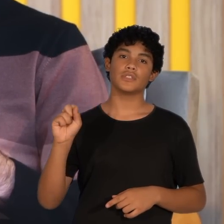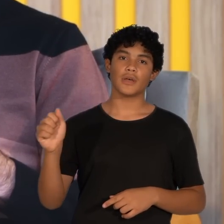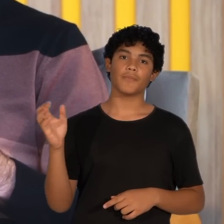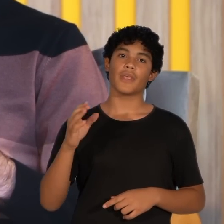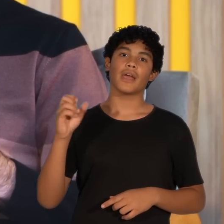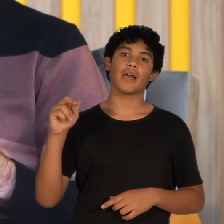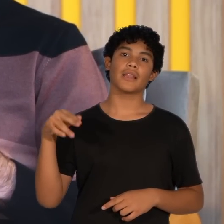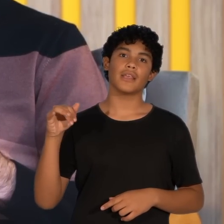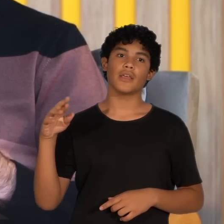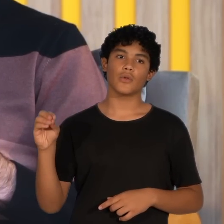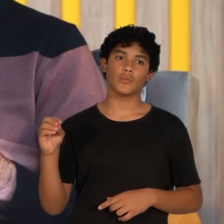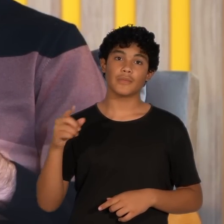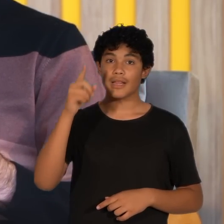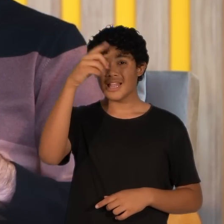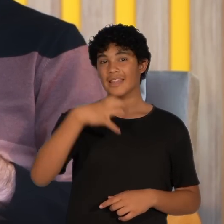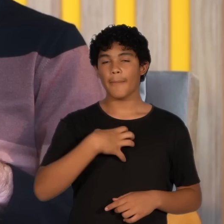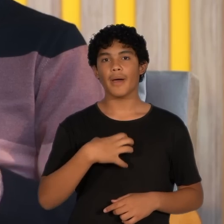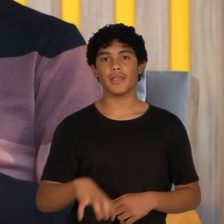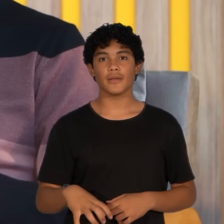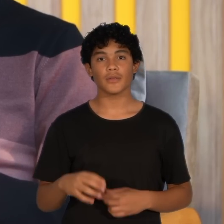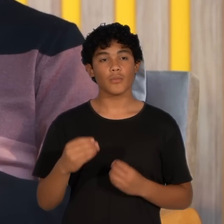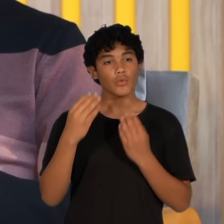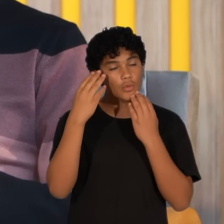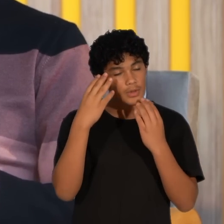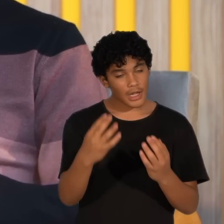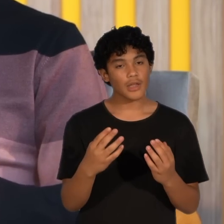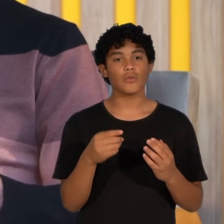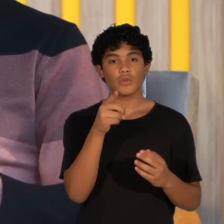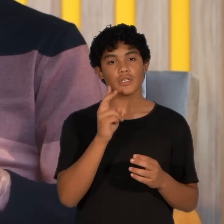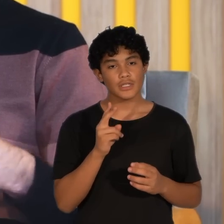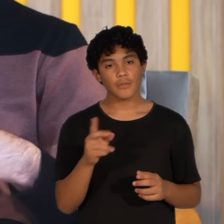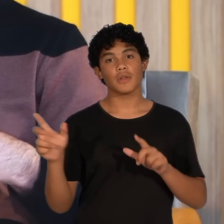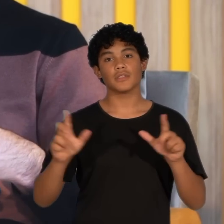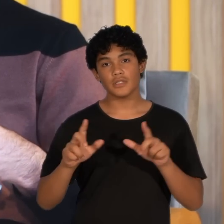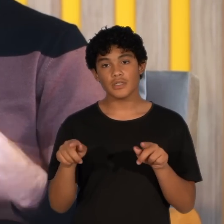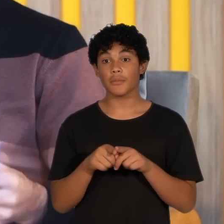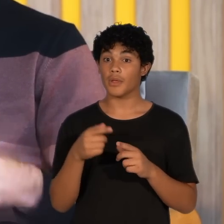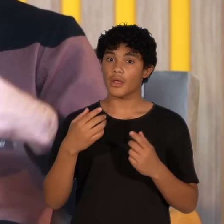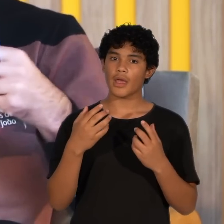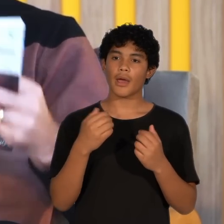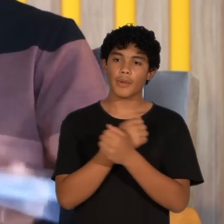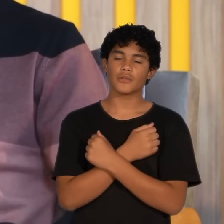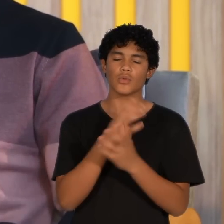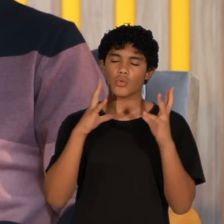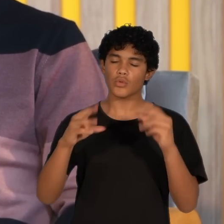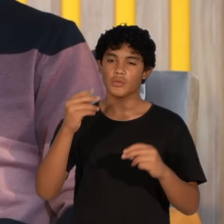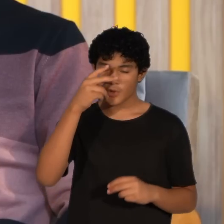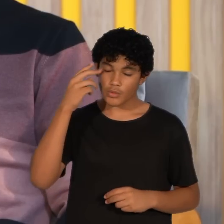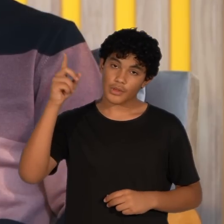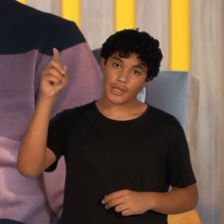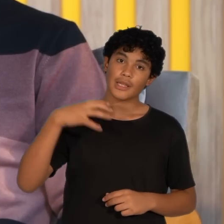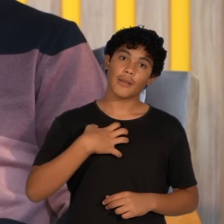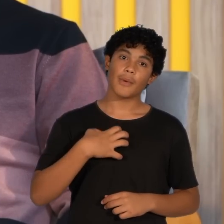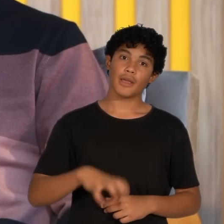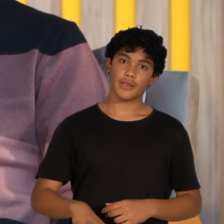Carneiro, é lá de São Félix do Caribe, na Bahia. Obrigado por sua companhia. Fica um abraço para você e para todos os baianos. É muito